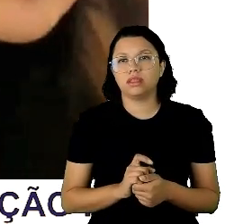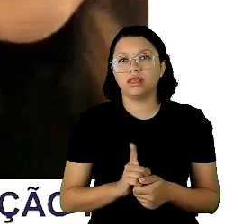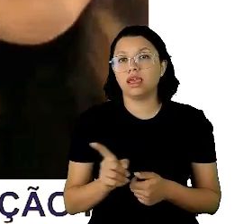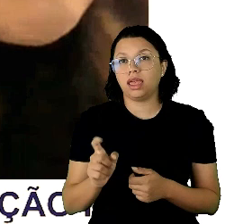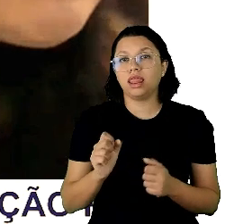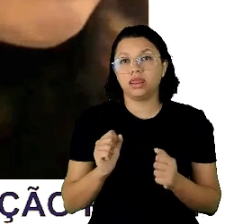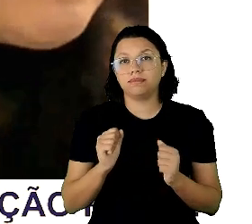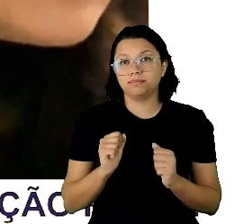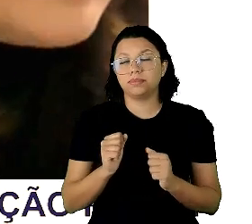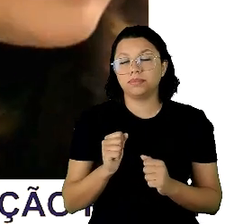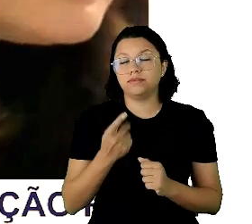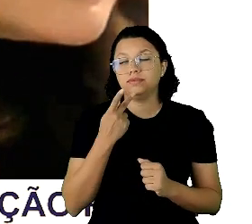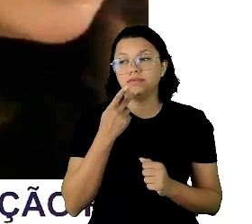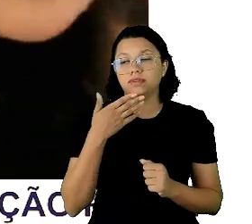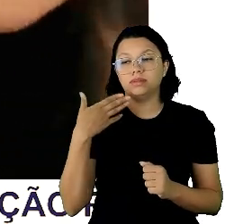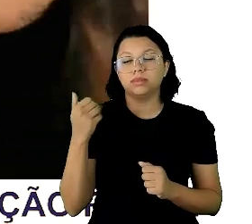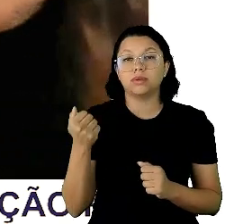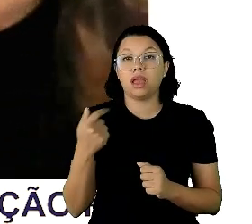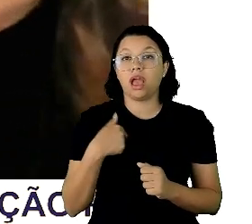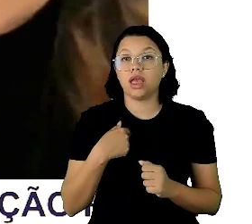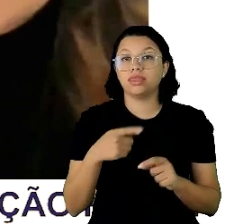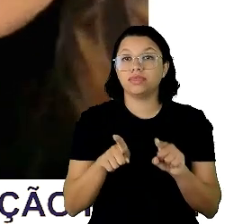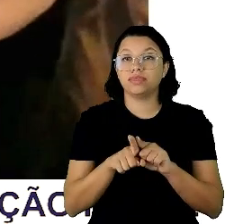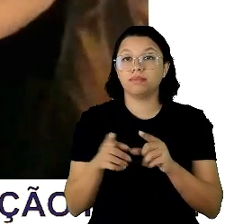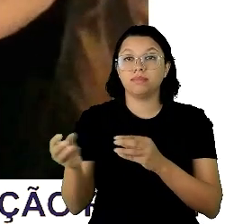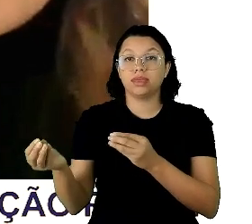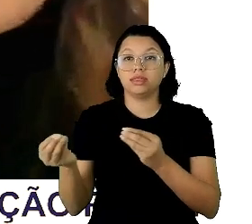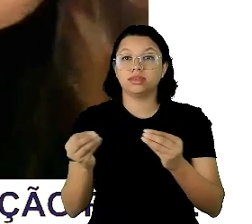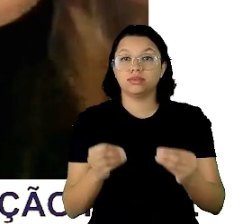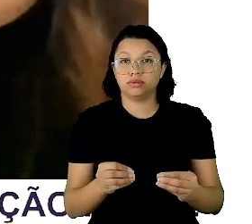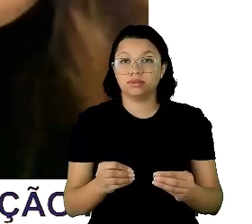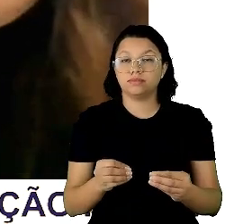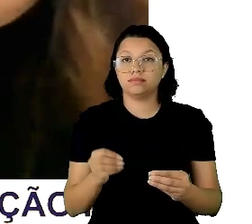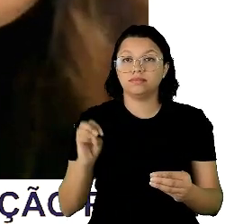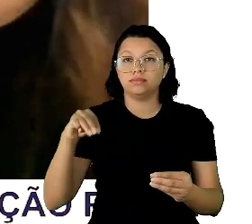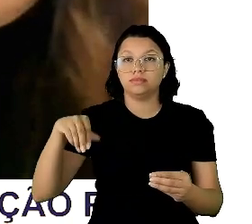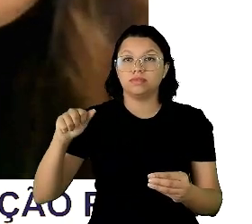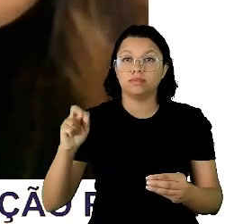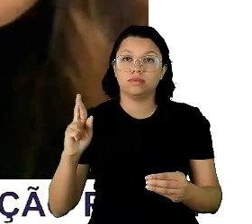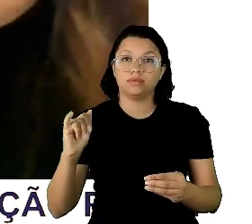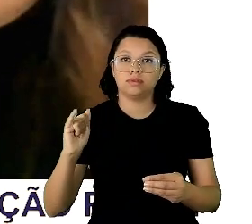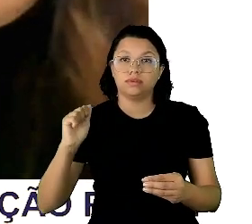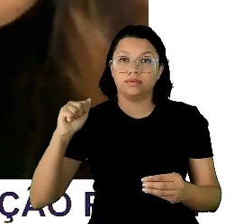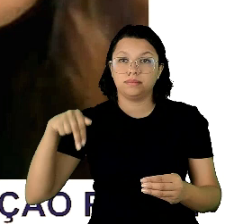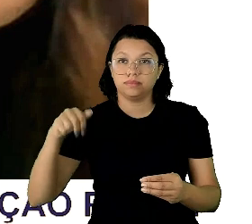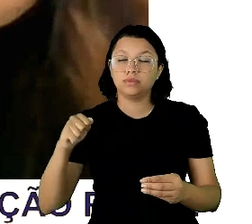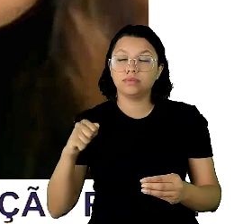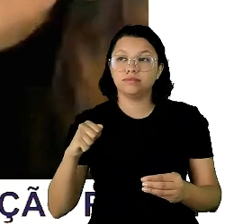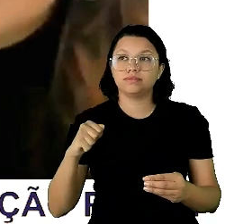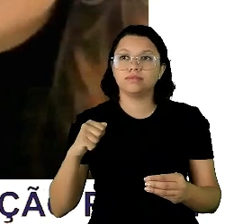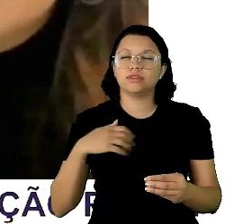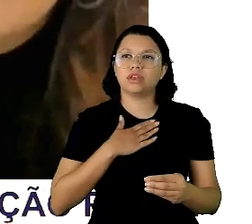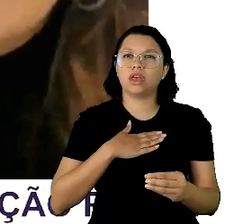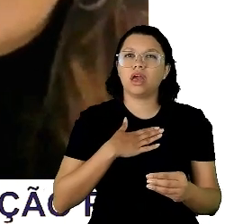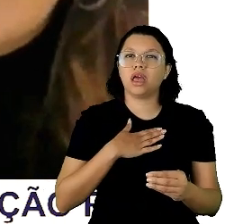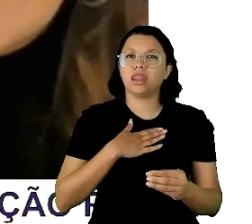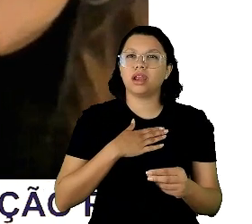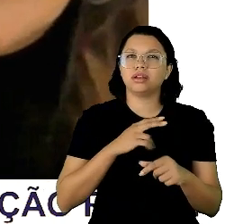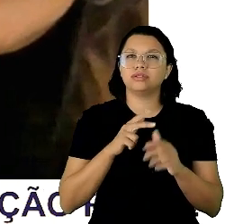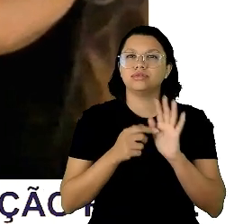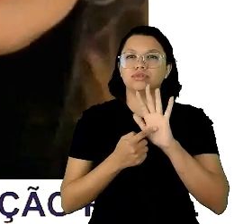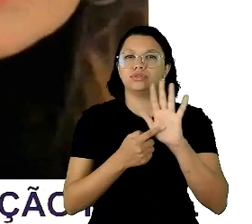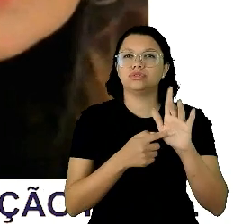falar melhor. Eu também queria trazer o caso da Mariana. Né? Eu até gostaria de passar o vídeo aqui, se